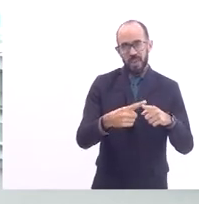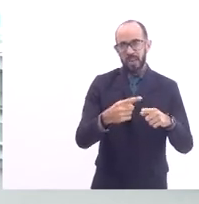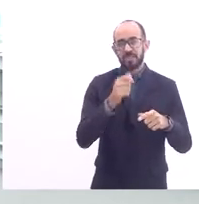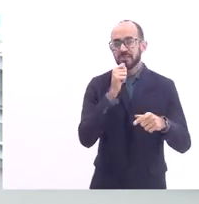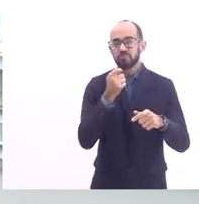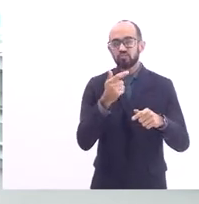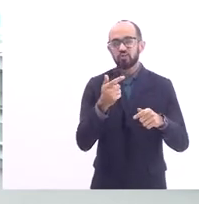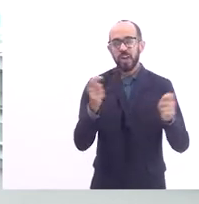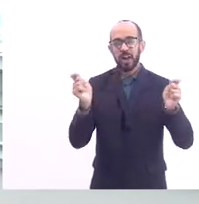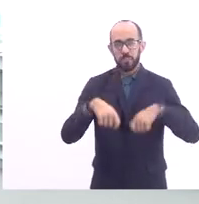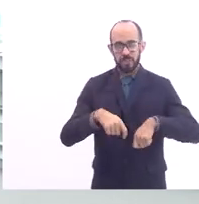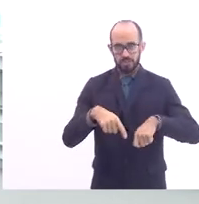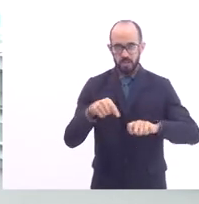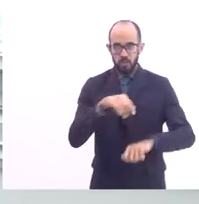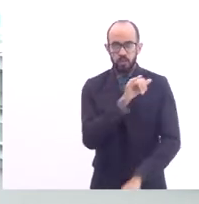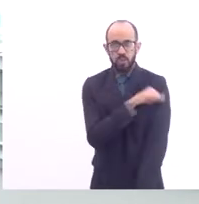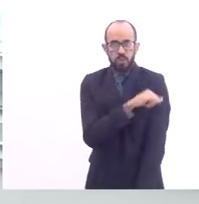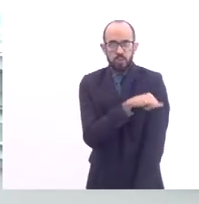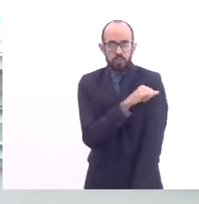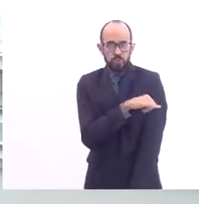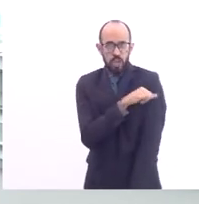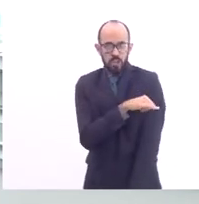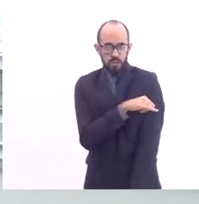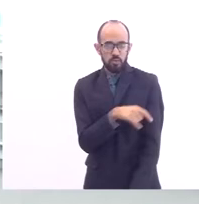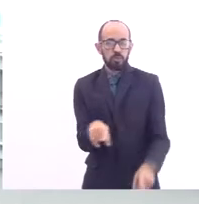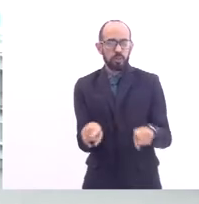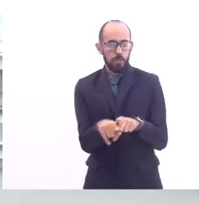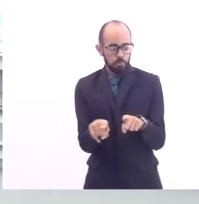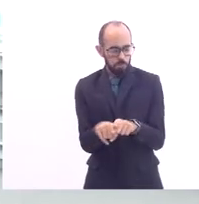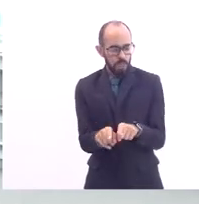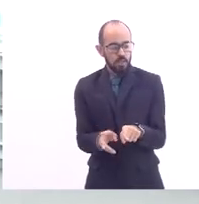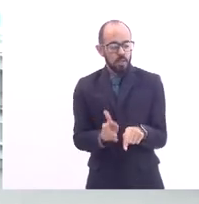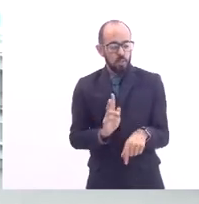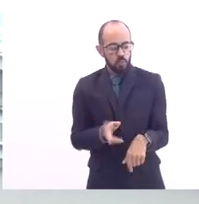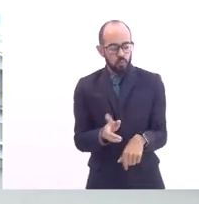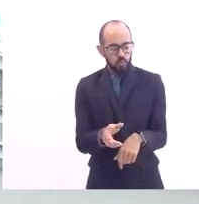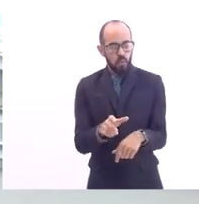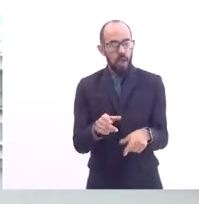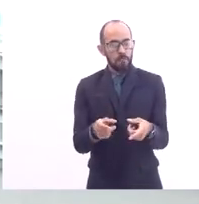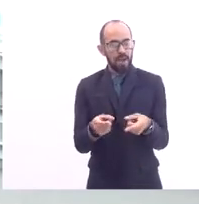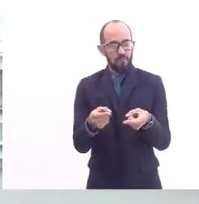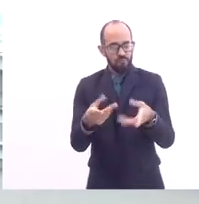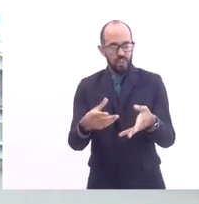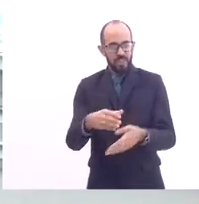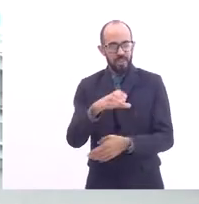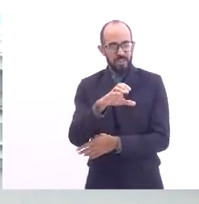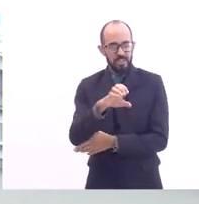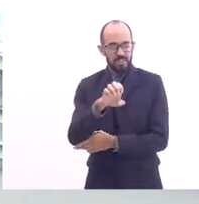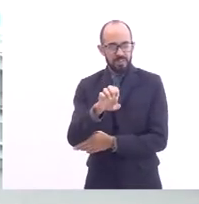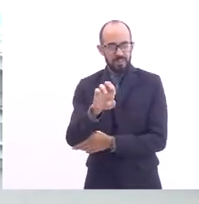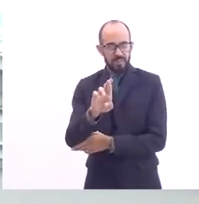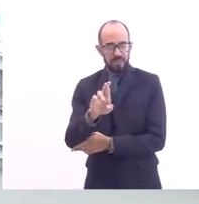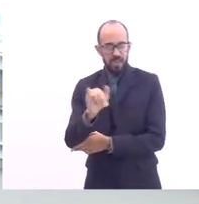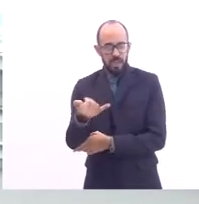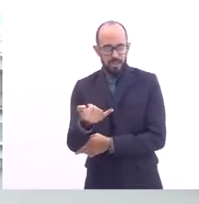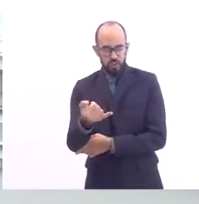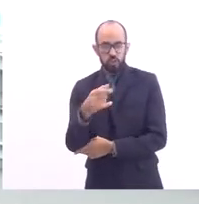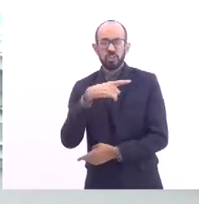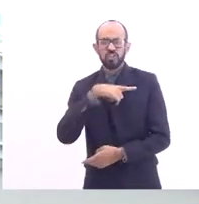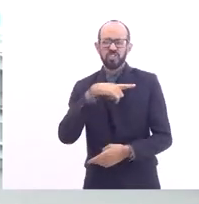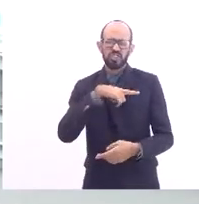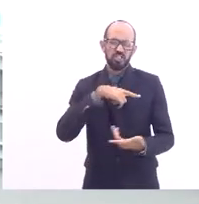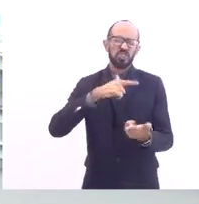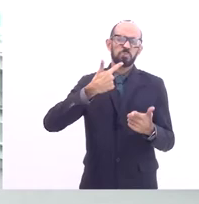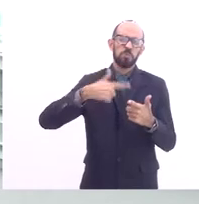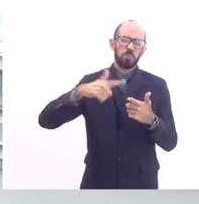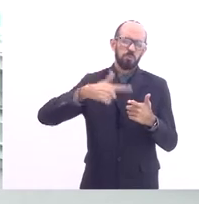Rio de Janeiro caminha para a venda da sua companhia de energia elétrica, a Serge. Realmente havia uma série de problemas, uma série de passivos